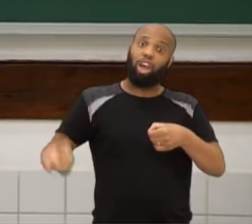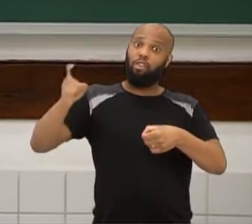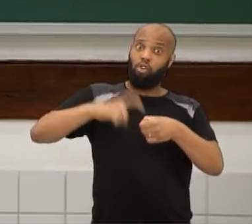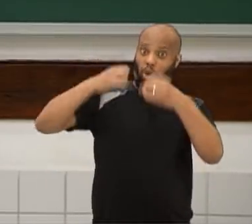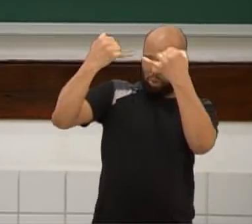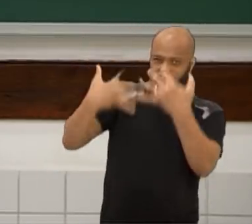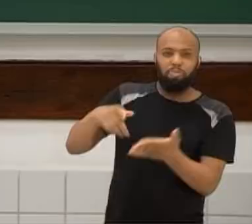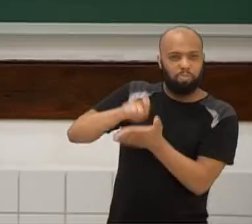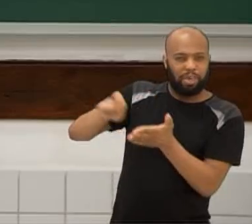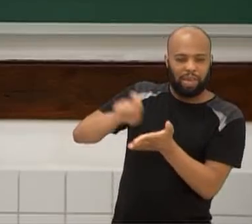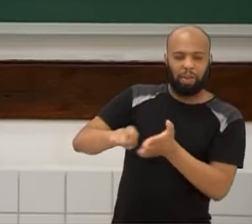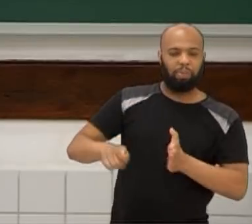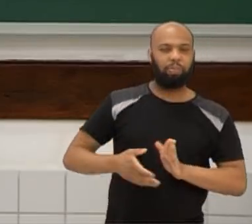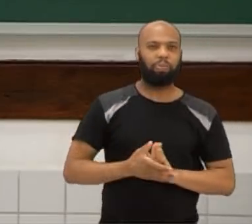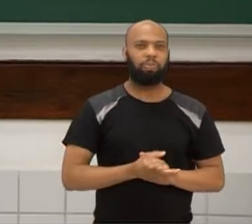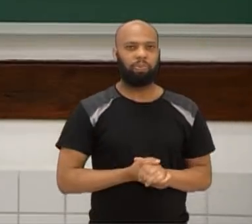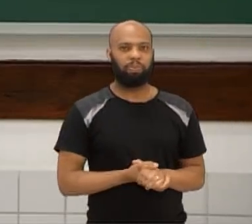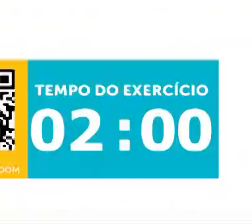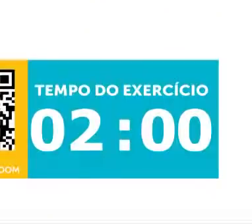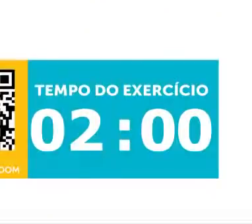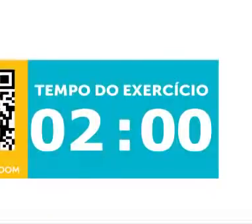explicar essa afirmação e eu já volto.